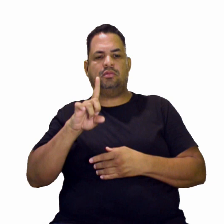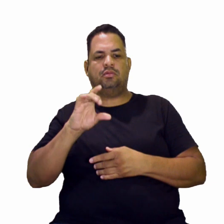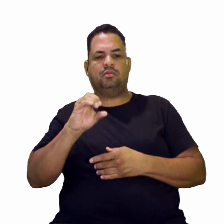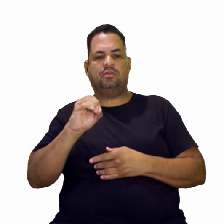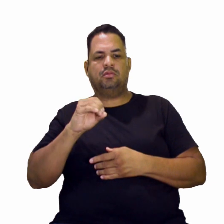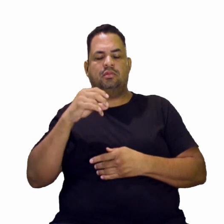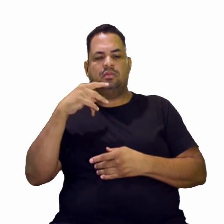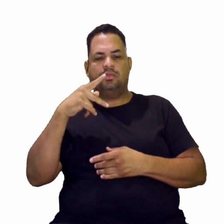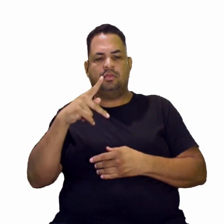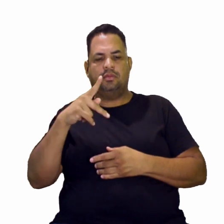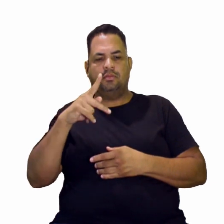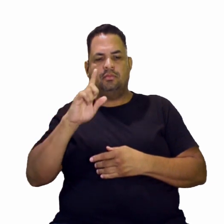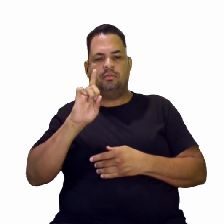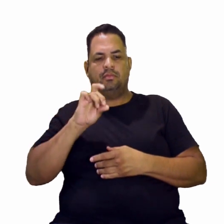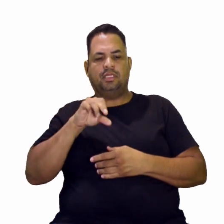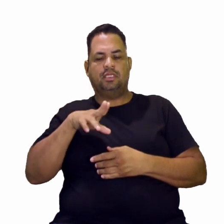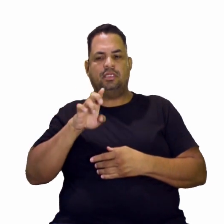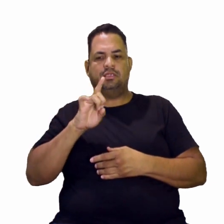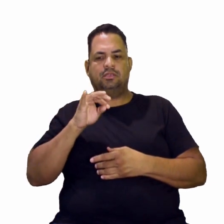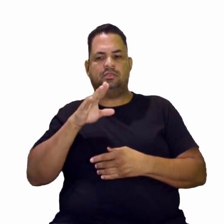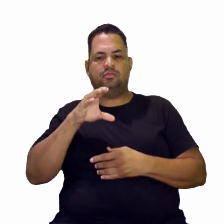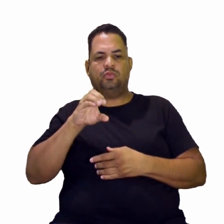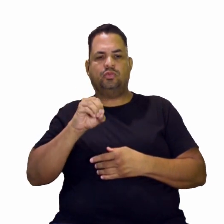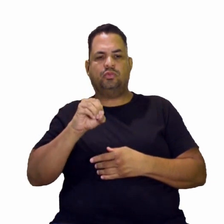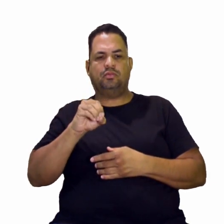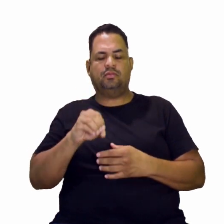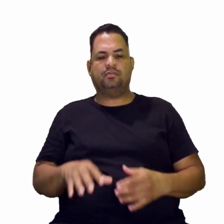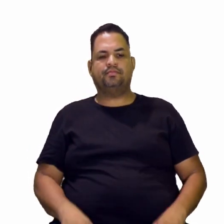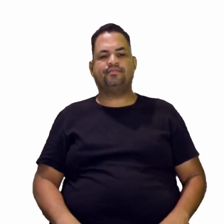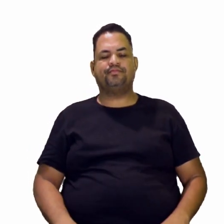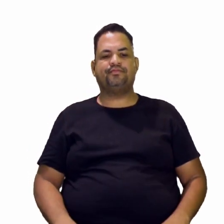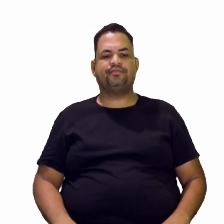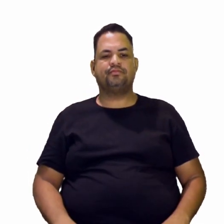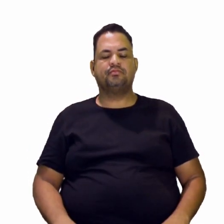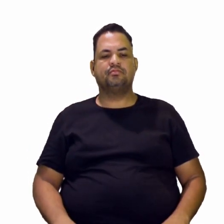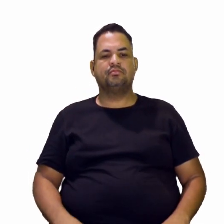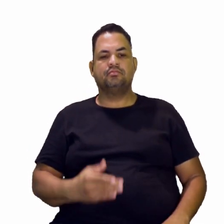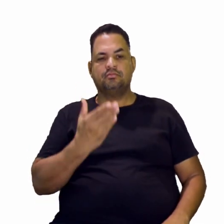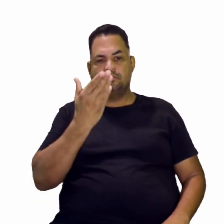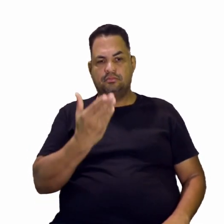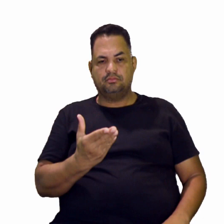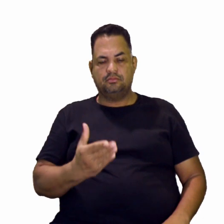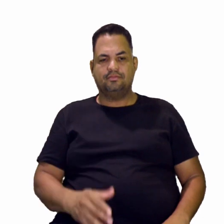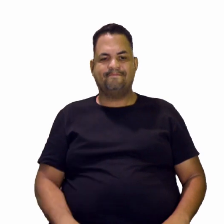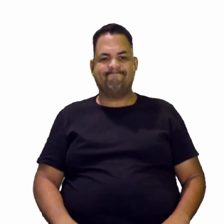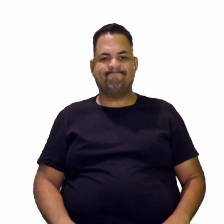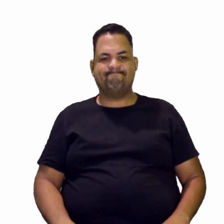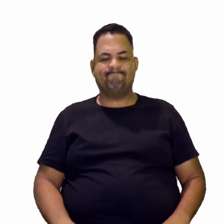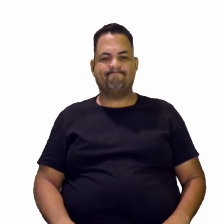comensalismo e predatismo, tá? Olha aqui para mim.